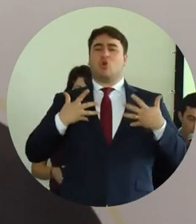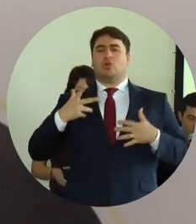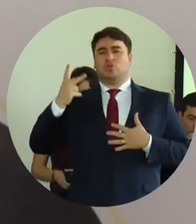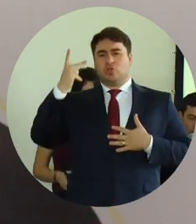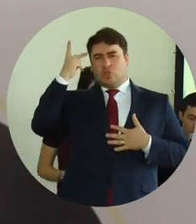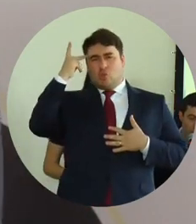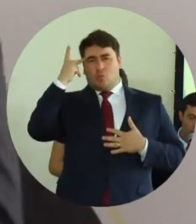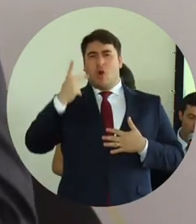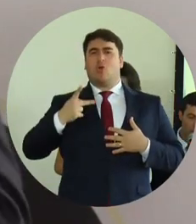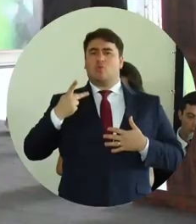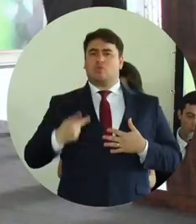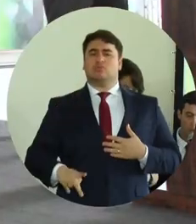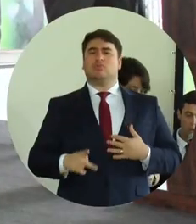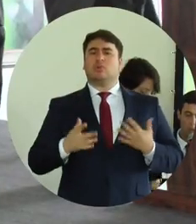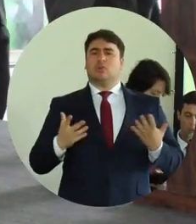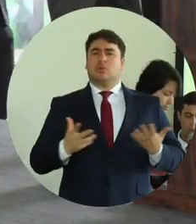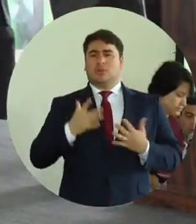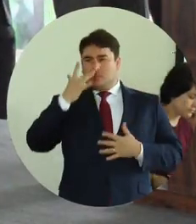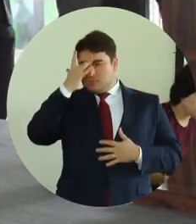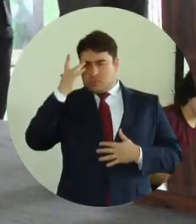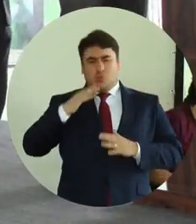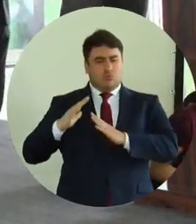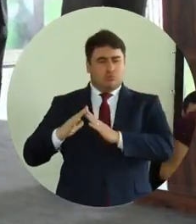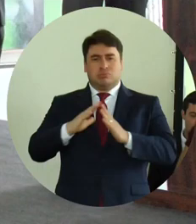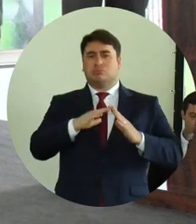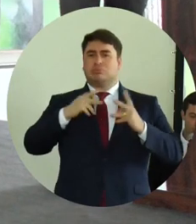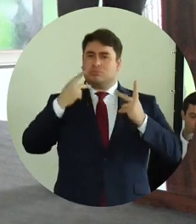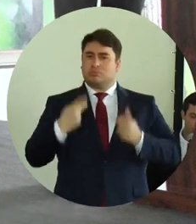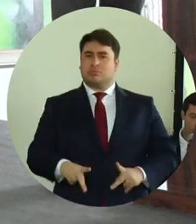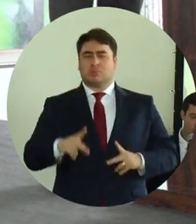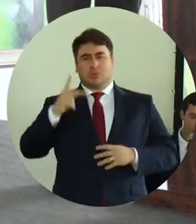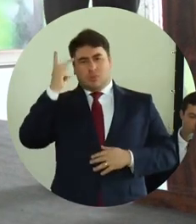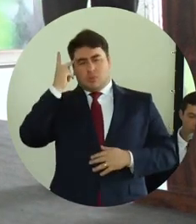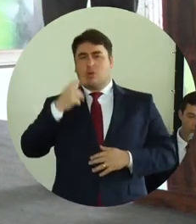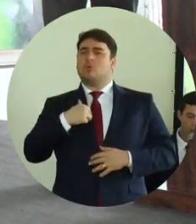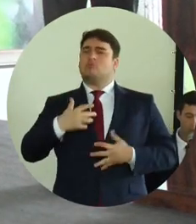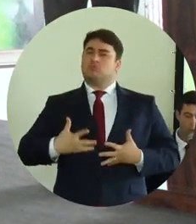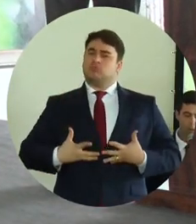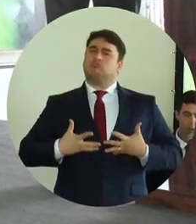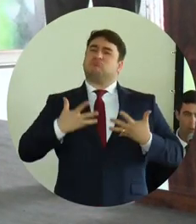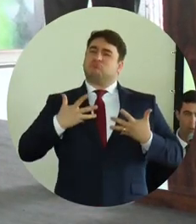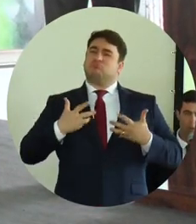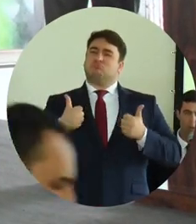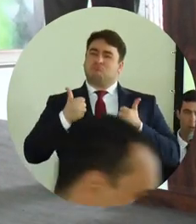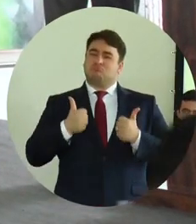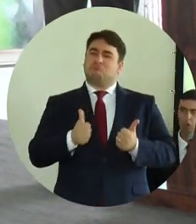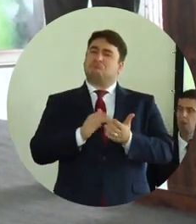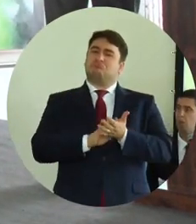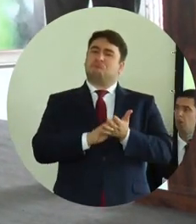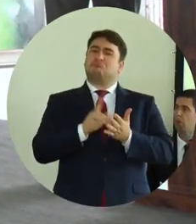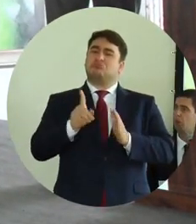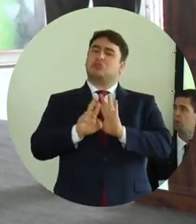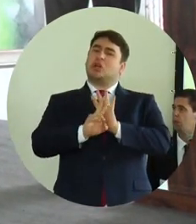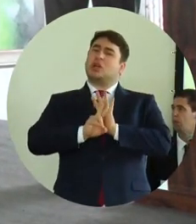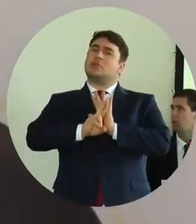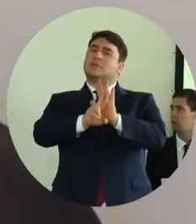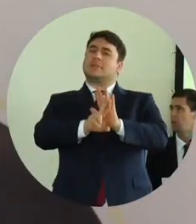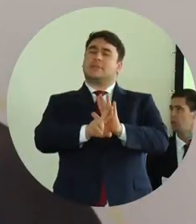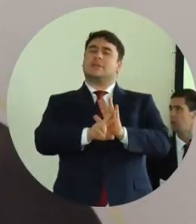Paulo, os paulistas tão orgulhosos que você nos